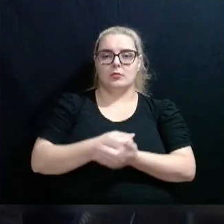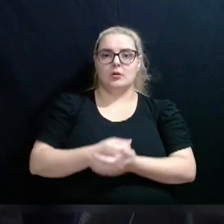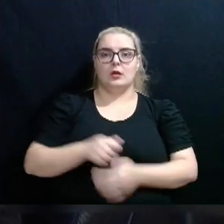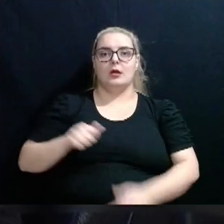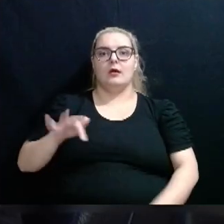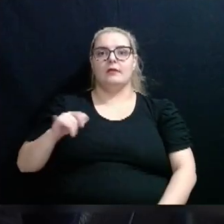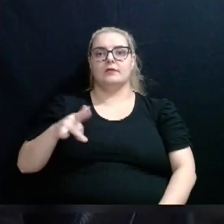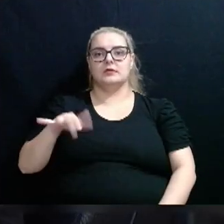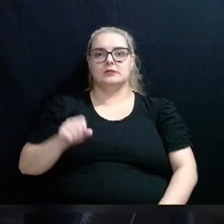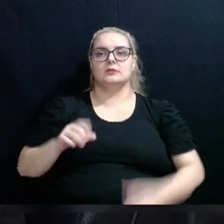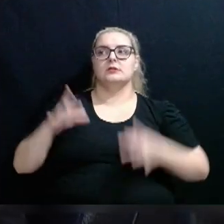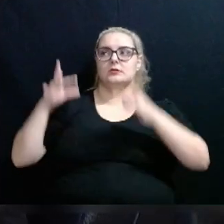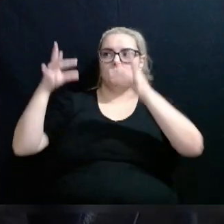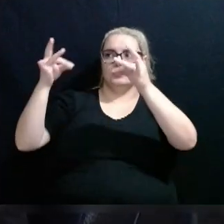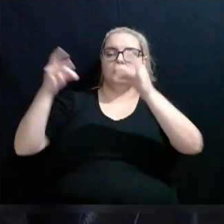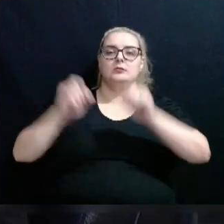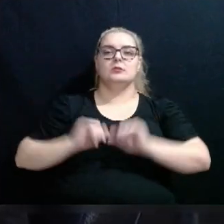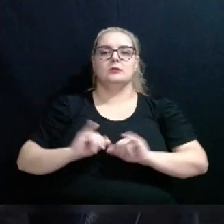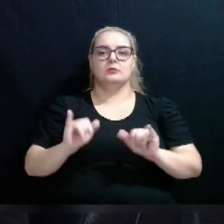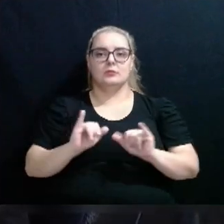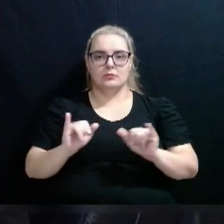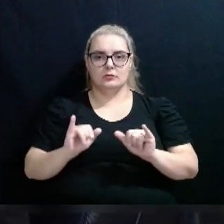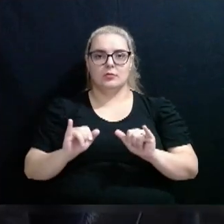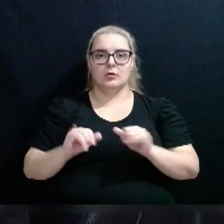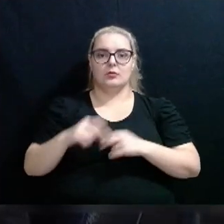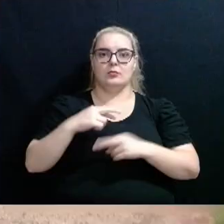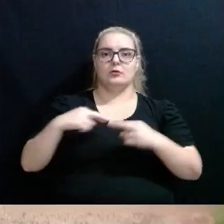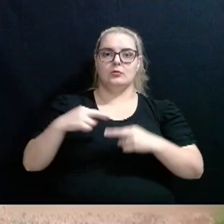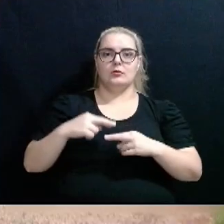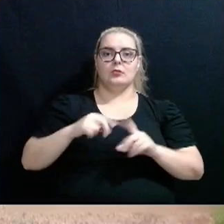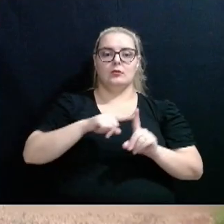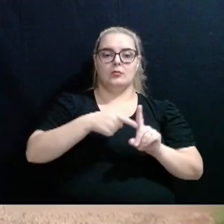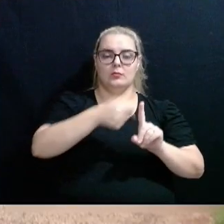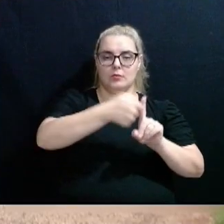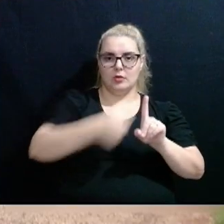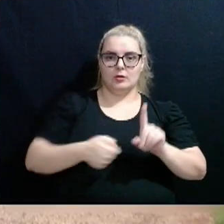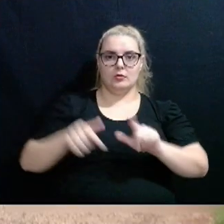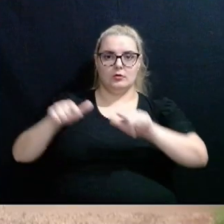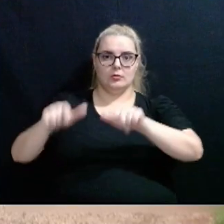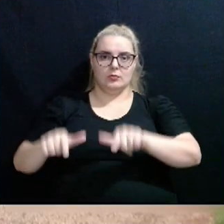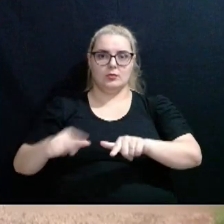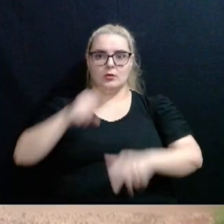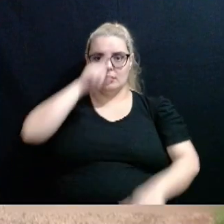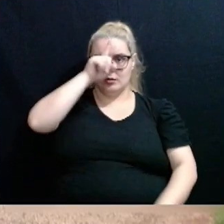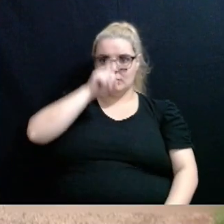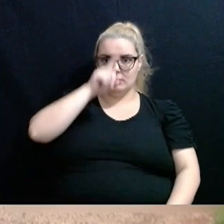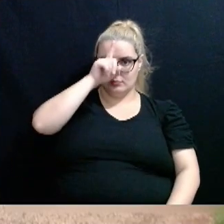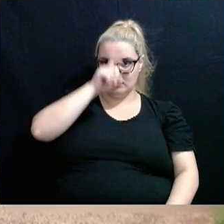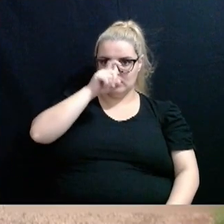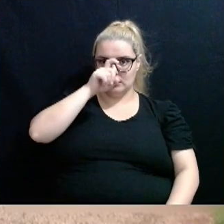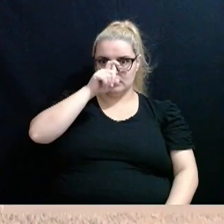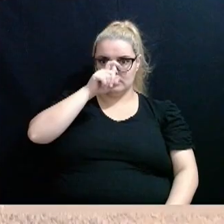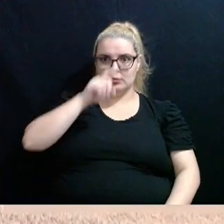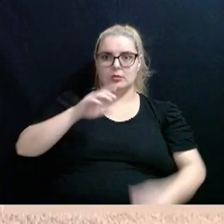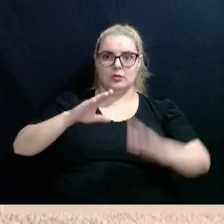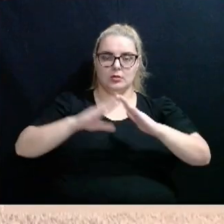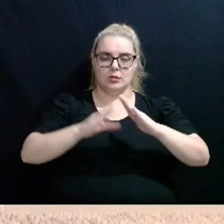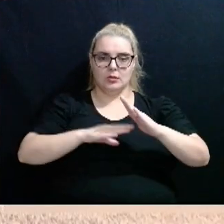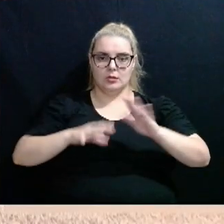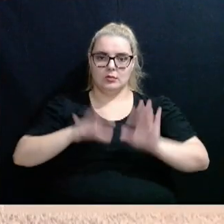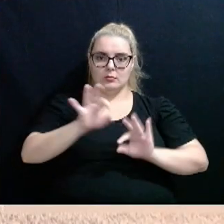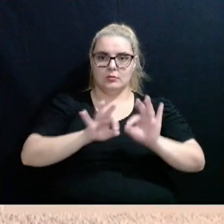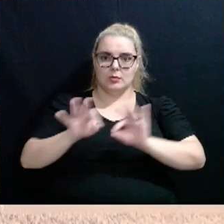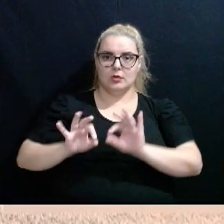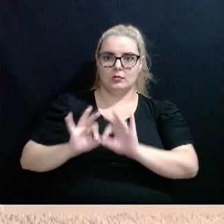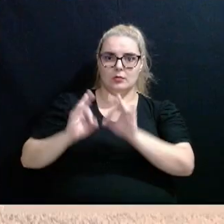cartazes informativos sobre aborto em locais como hospitais, clínicas de planejamento familiar e